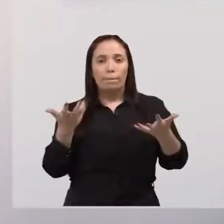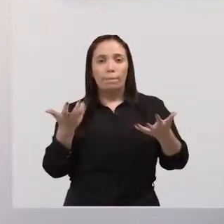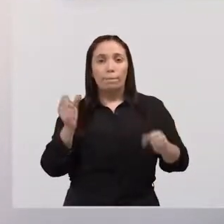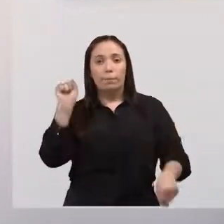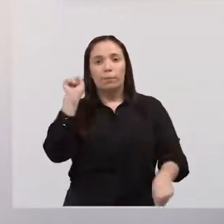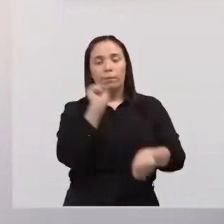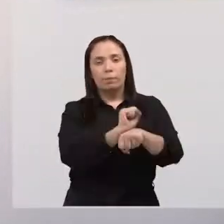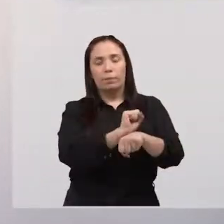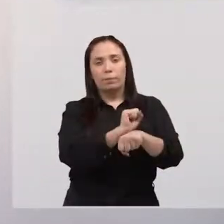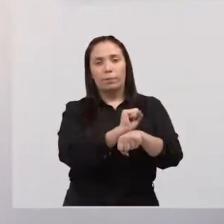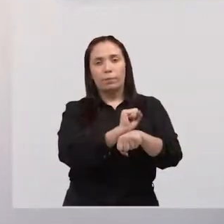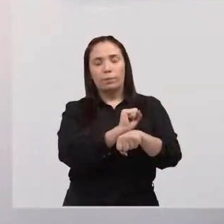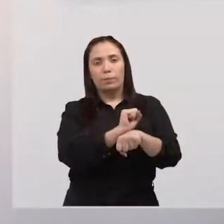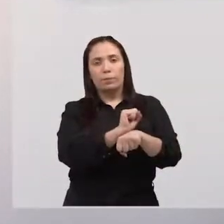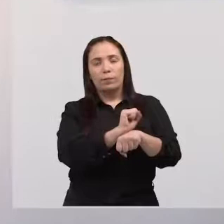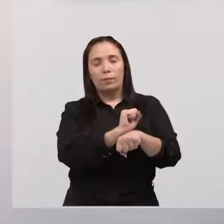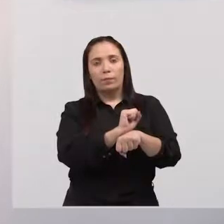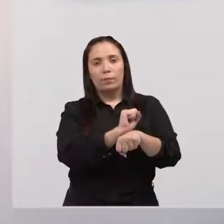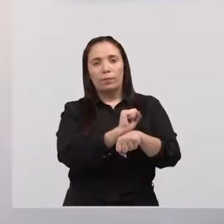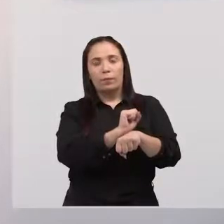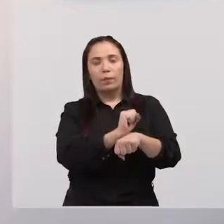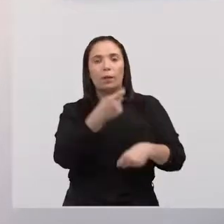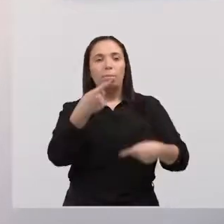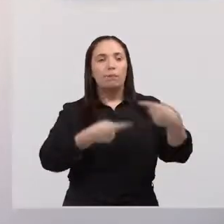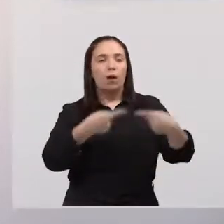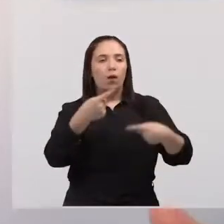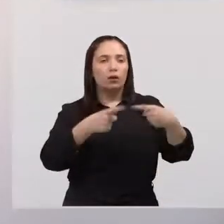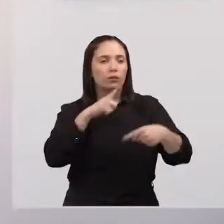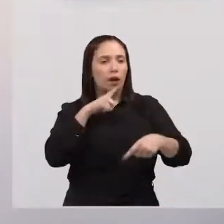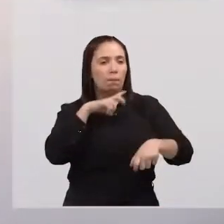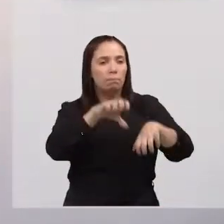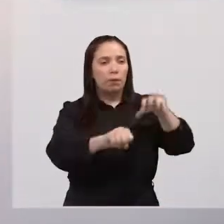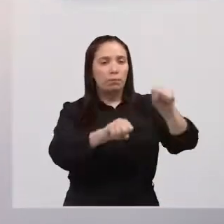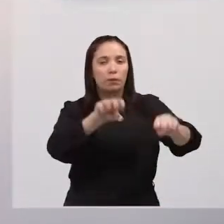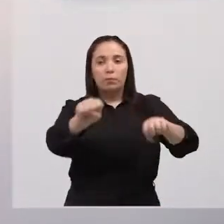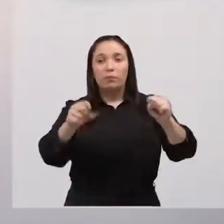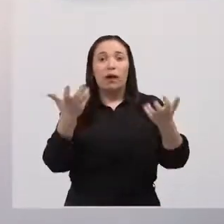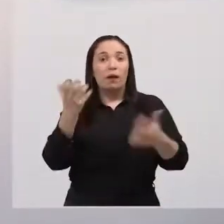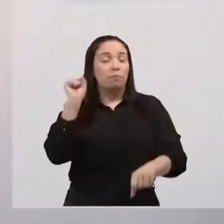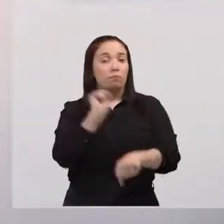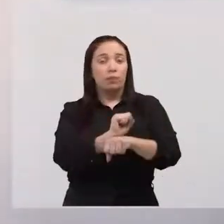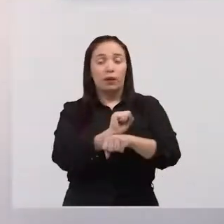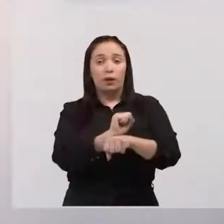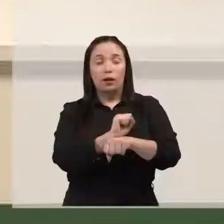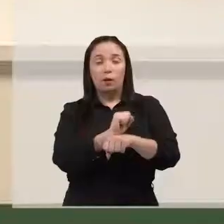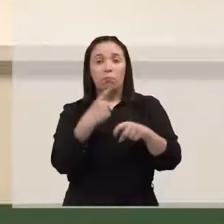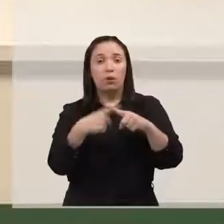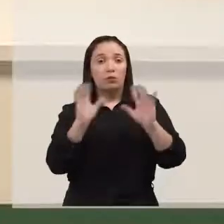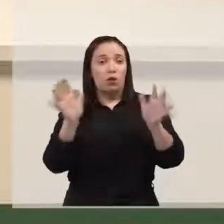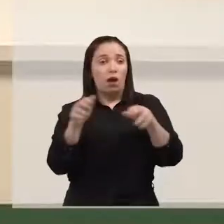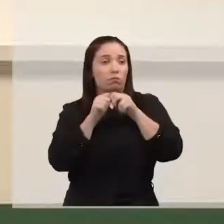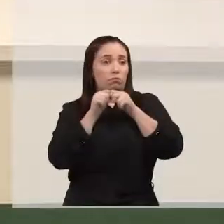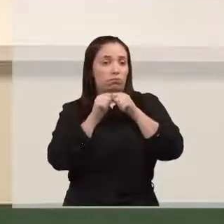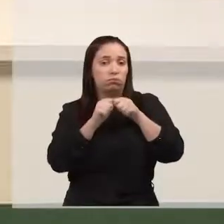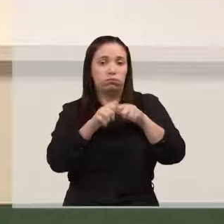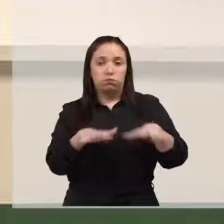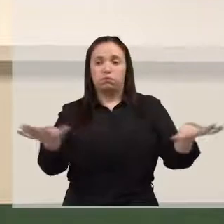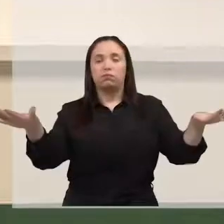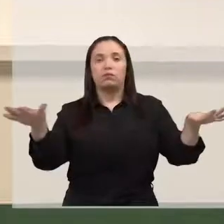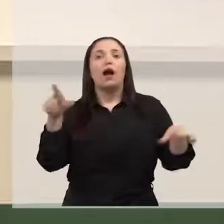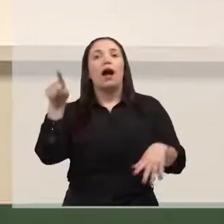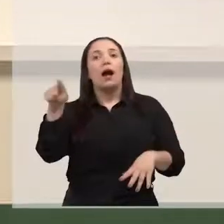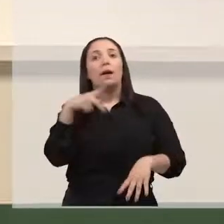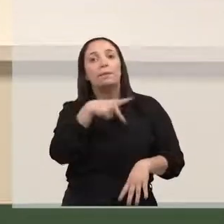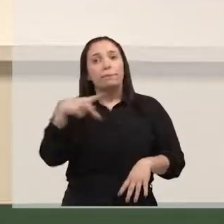estancar a sangria hoje na classe política. Porque já está perto. Na classe política eu não sei não, mas no presidente Lula, claro.